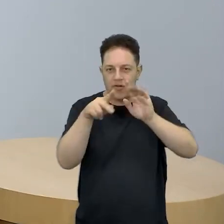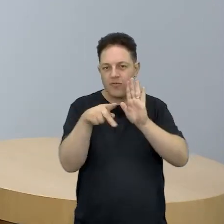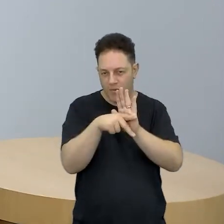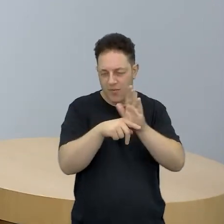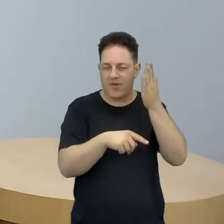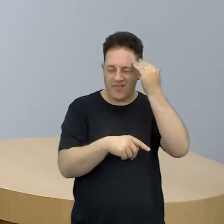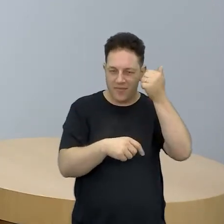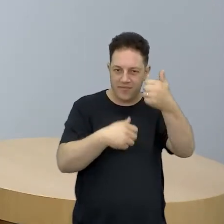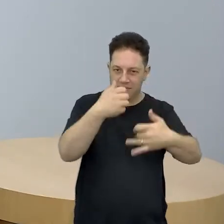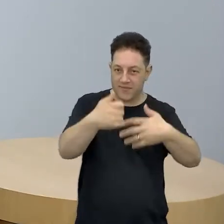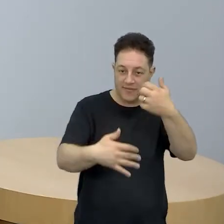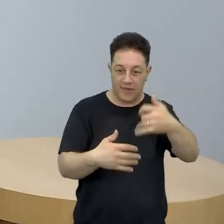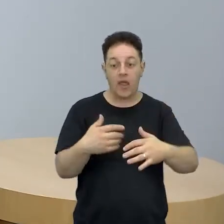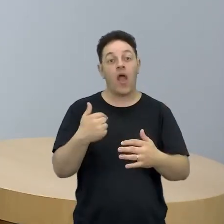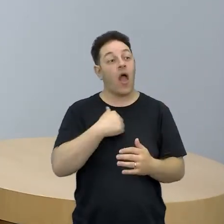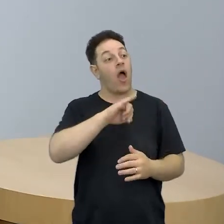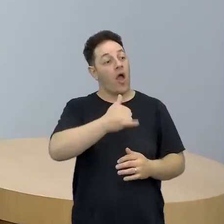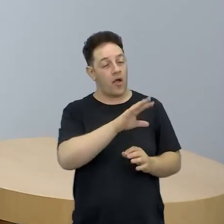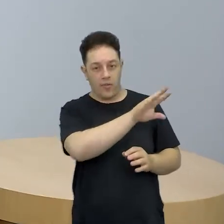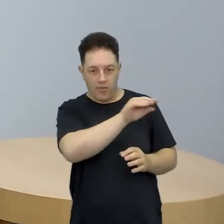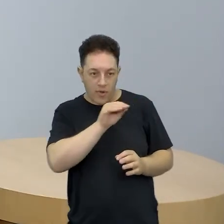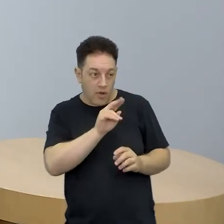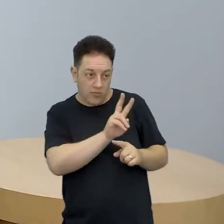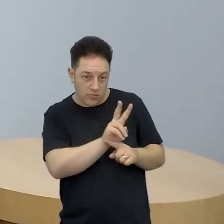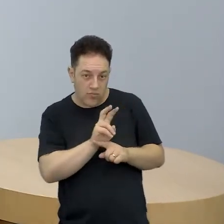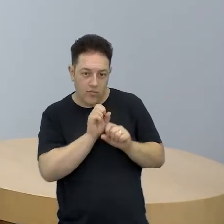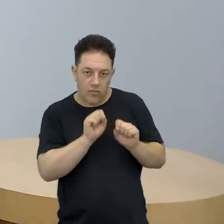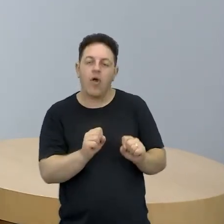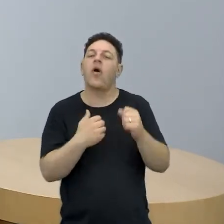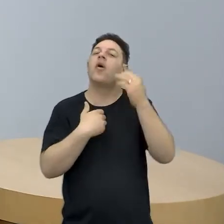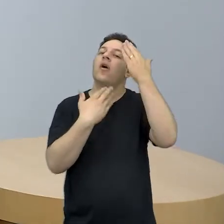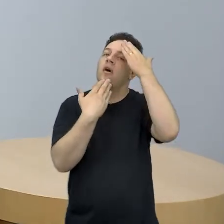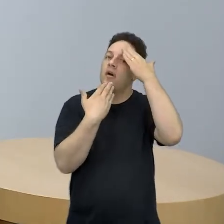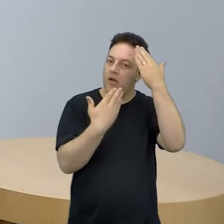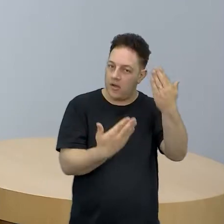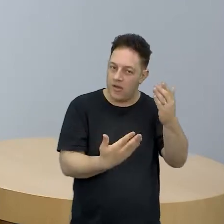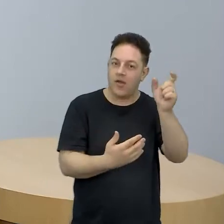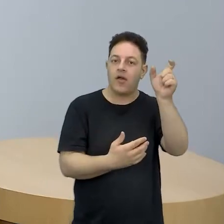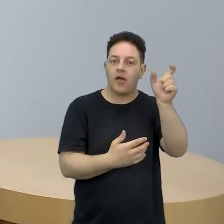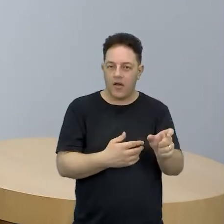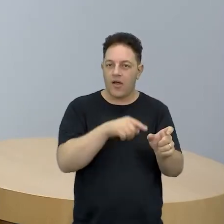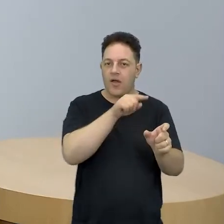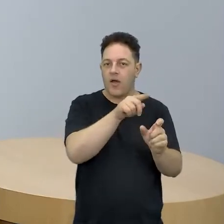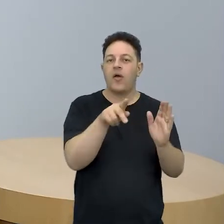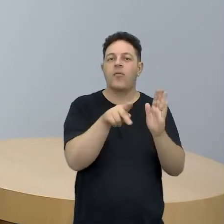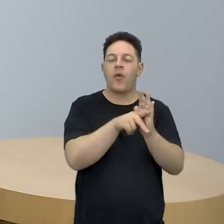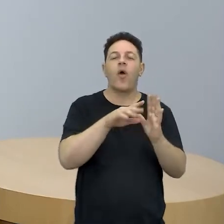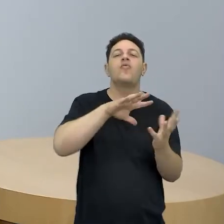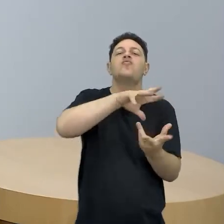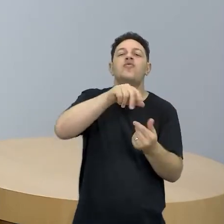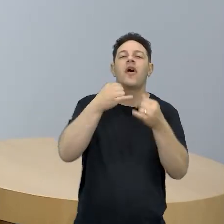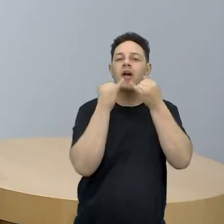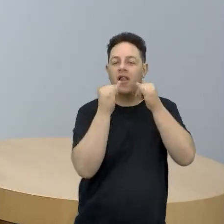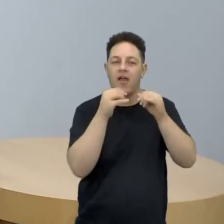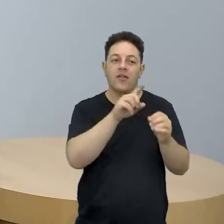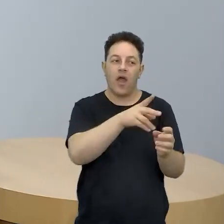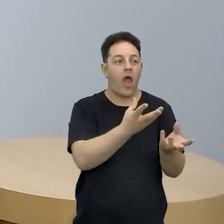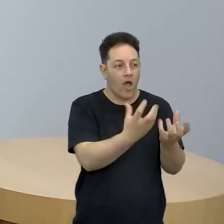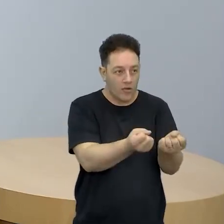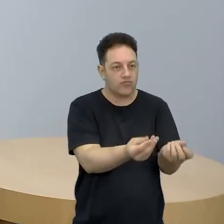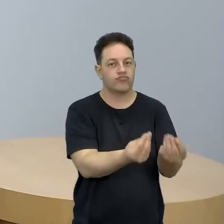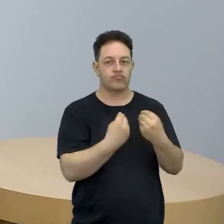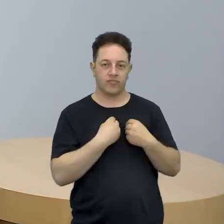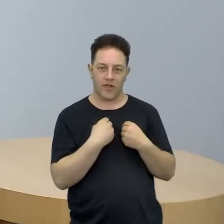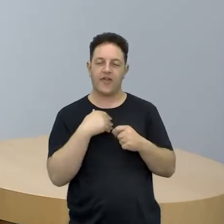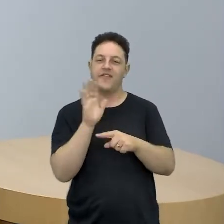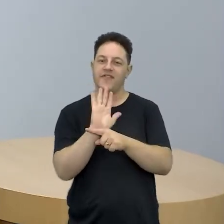sobre isso. Então eu copiei desse vídeo, pedi licença, quero inclusive agradecer a esse canal aí, Mundo da Elétrica, por ter cedido esses vídeos